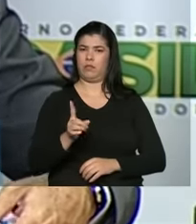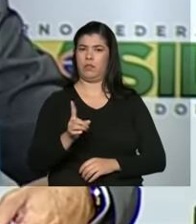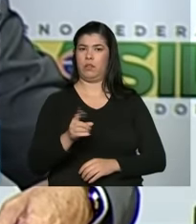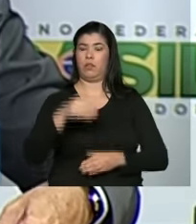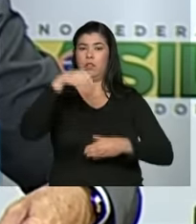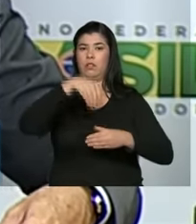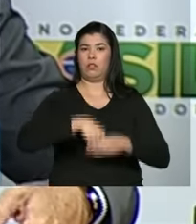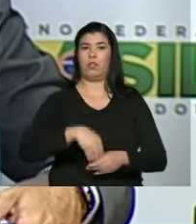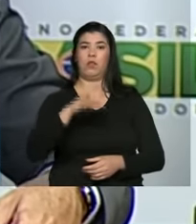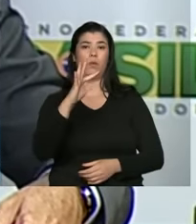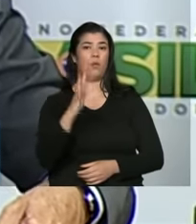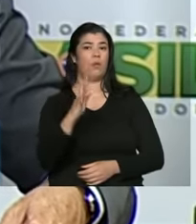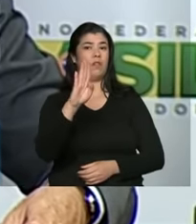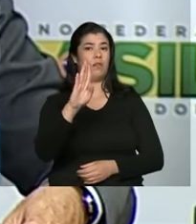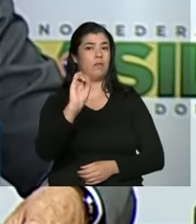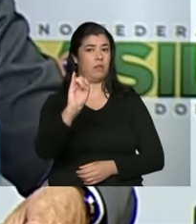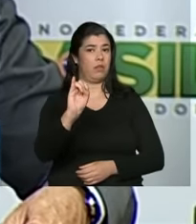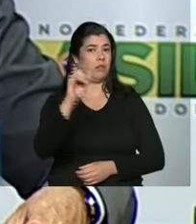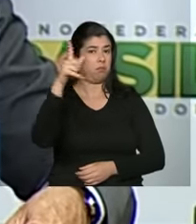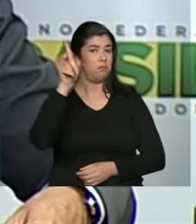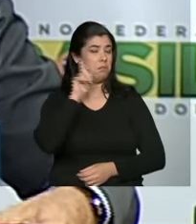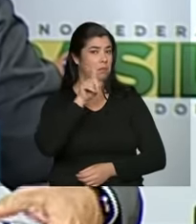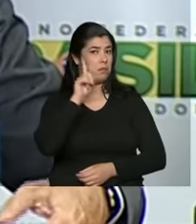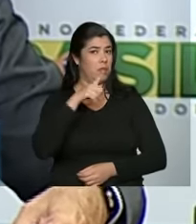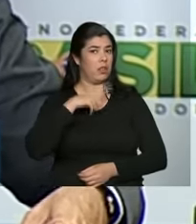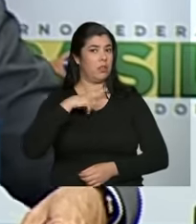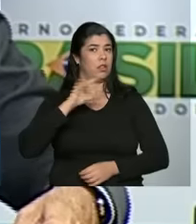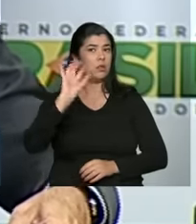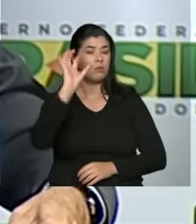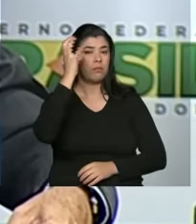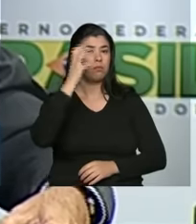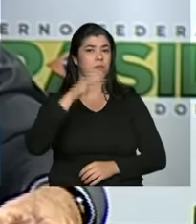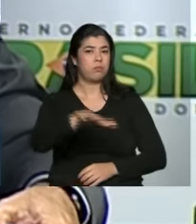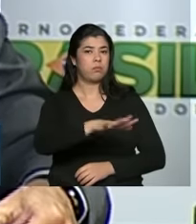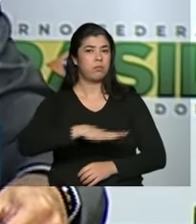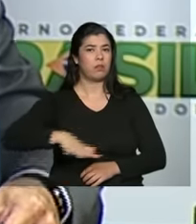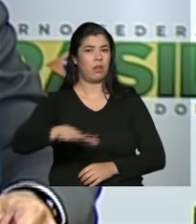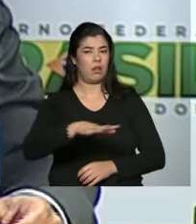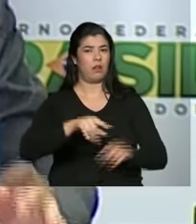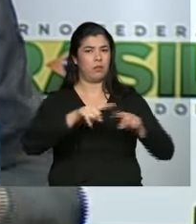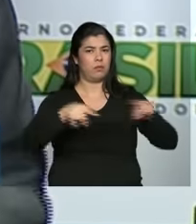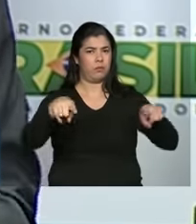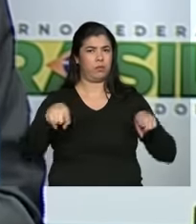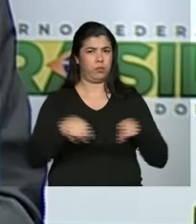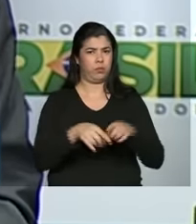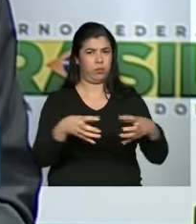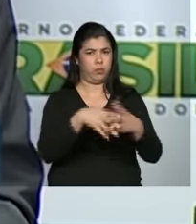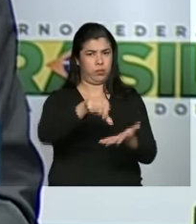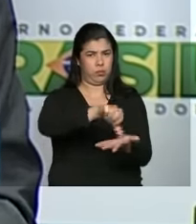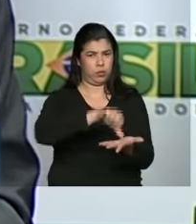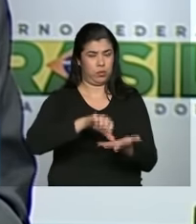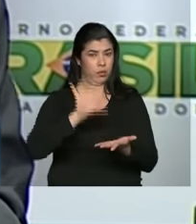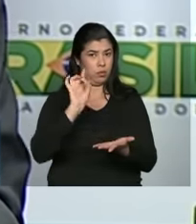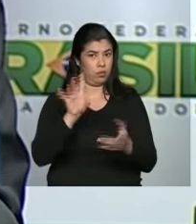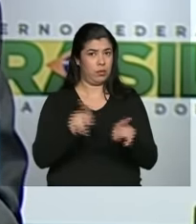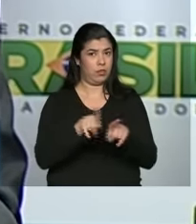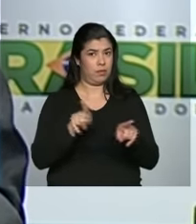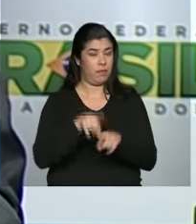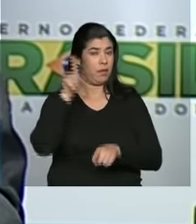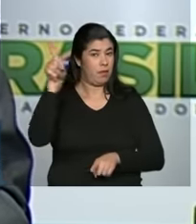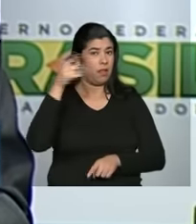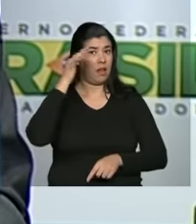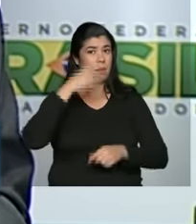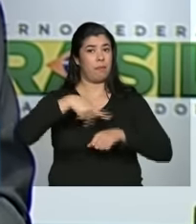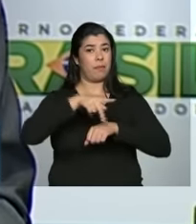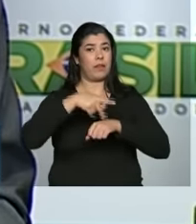do FBI né Há uma divisão de crimes contra a saúde um departamento específico e o governo da França também criou